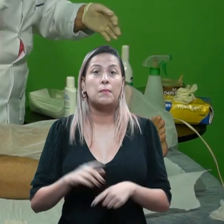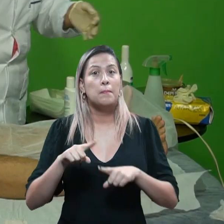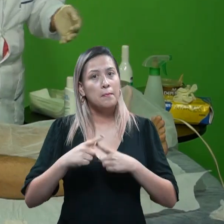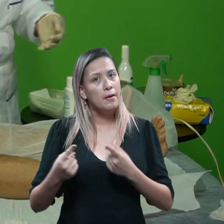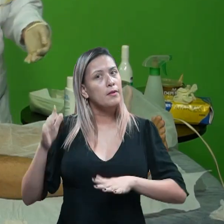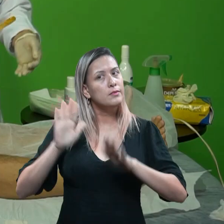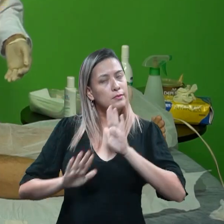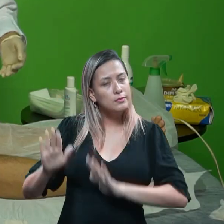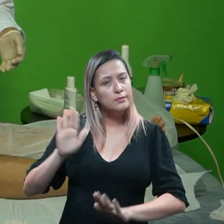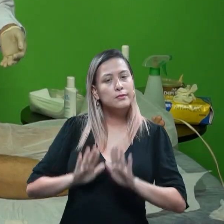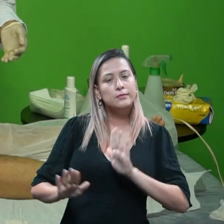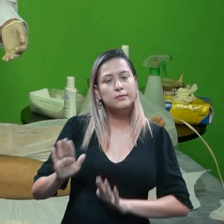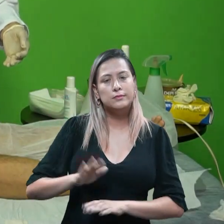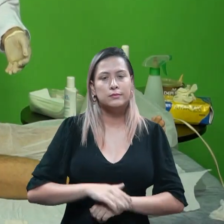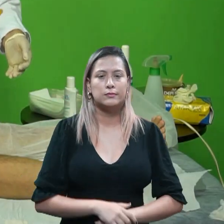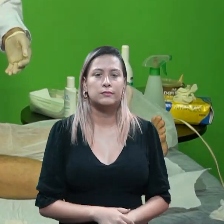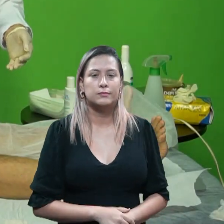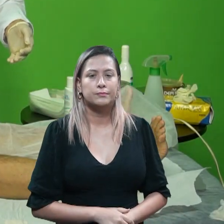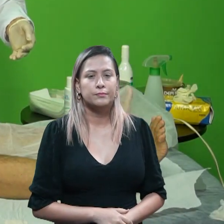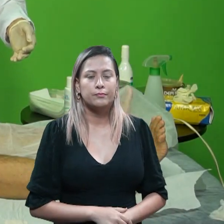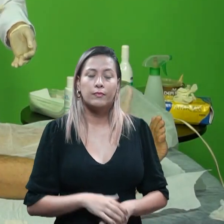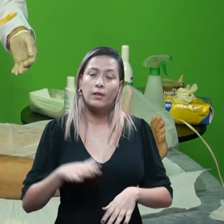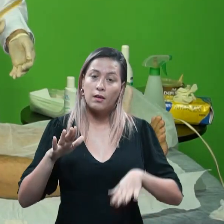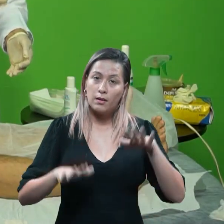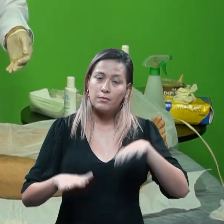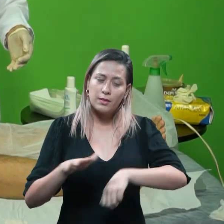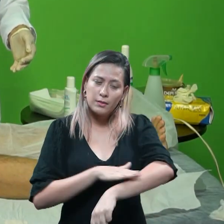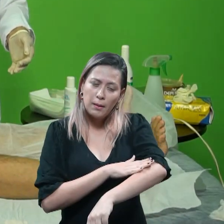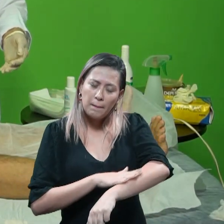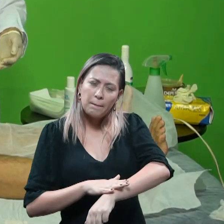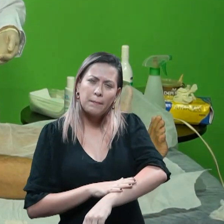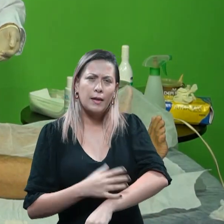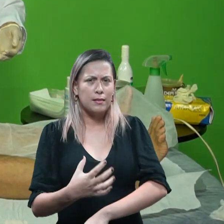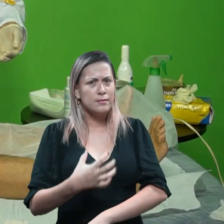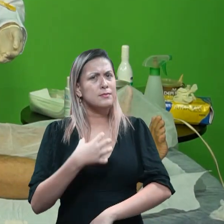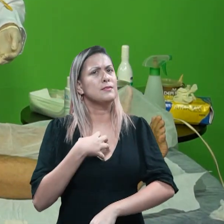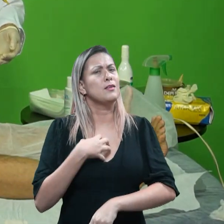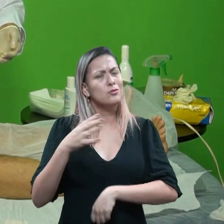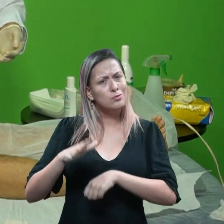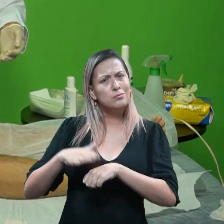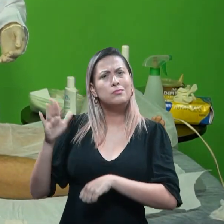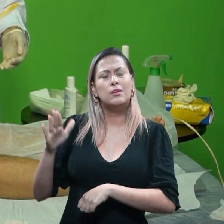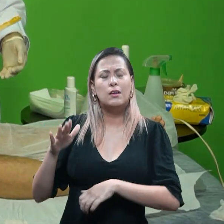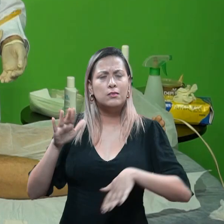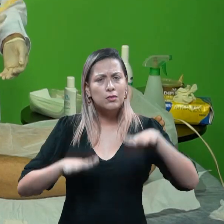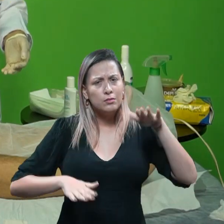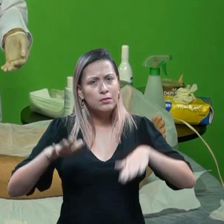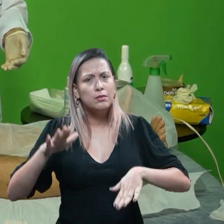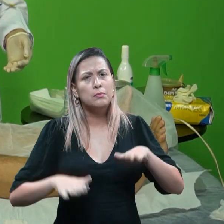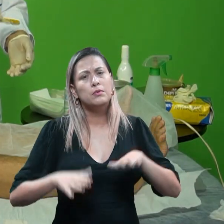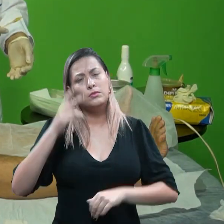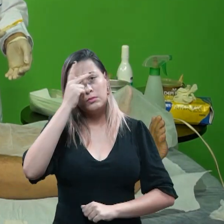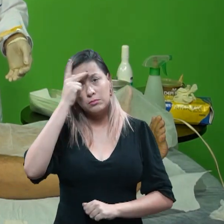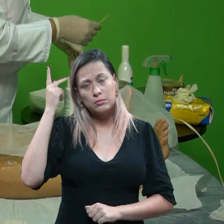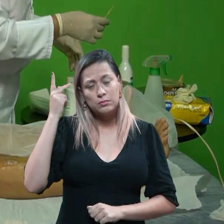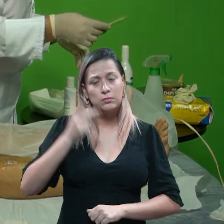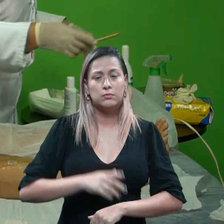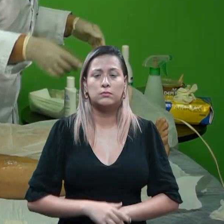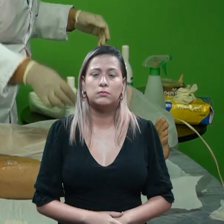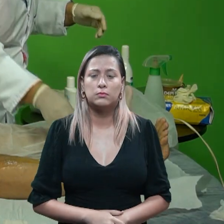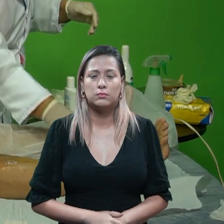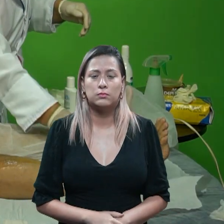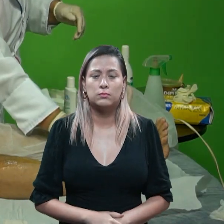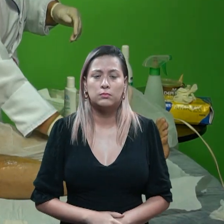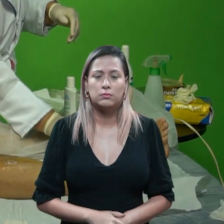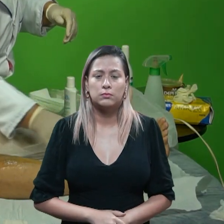certo? Cada cliente é um cliente, às vezes a pele é mais sensível que do outro, então a gente vai ter esse cuidado sempre.